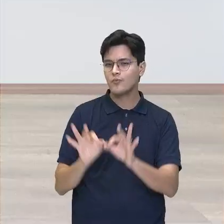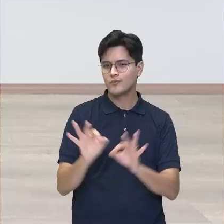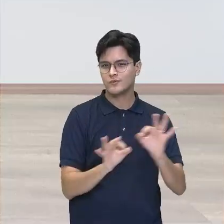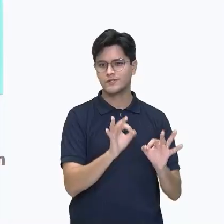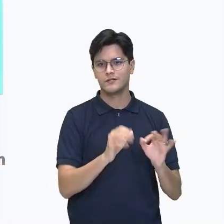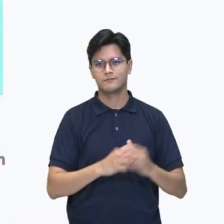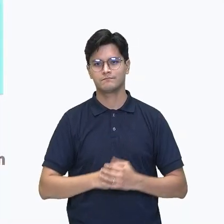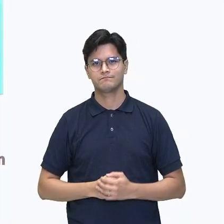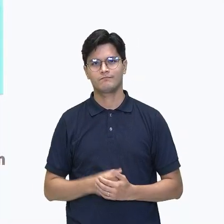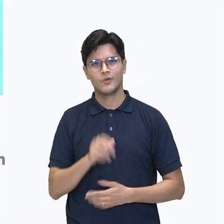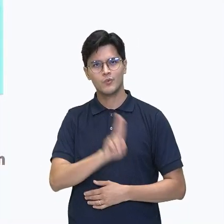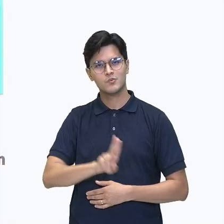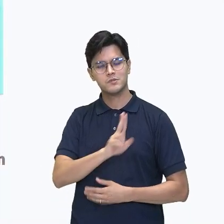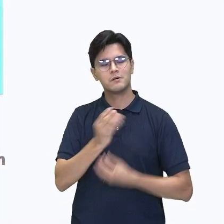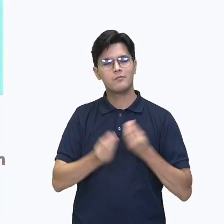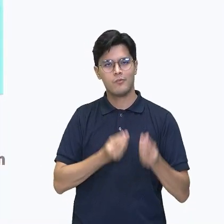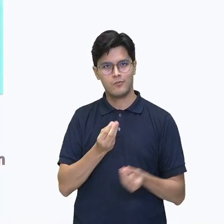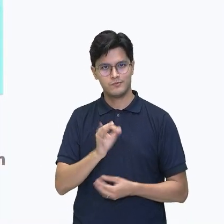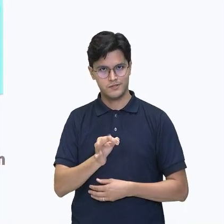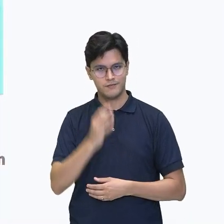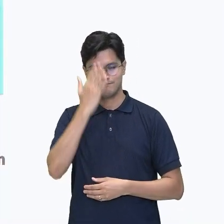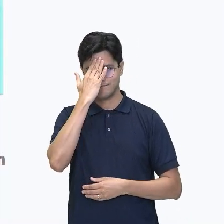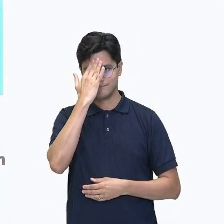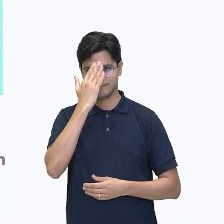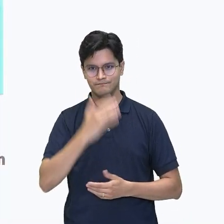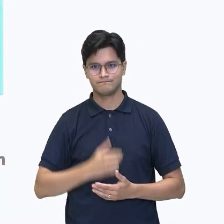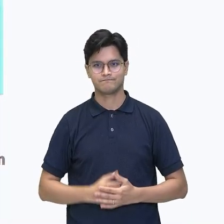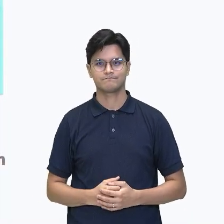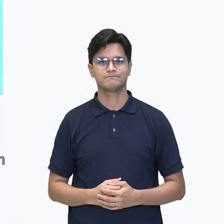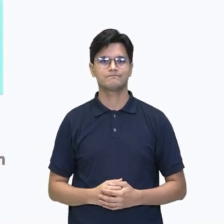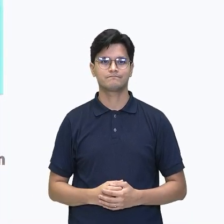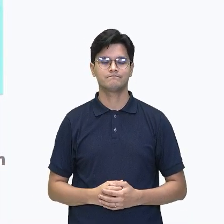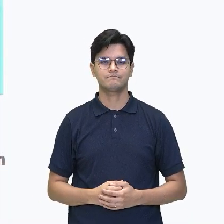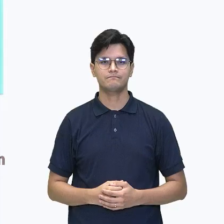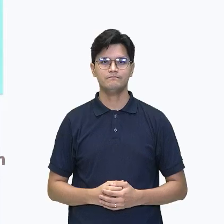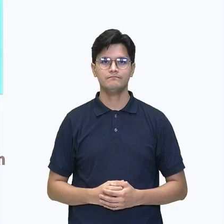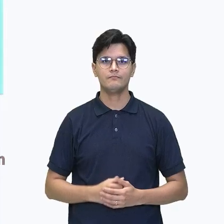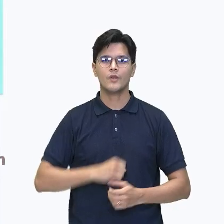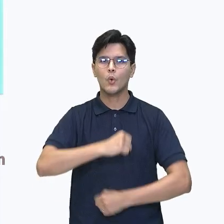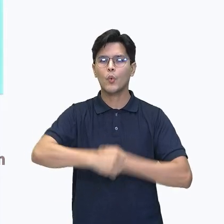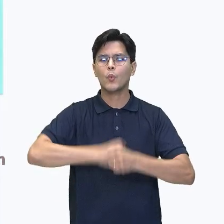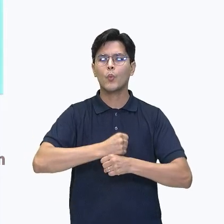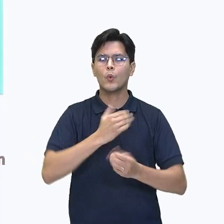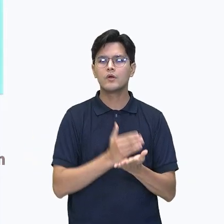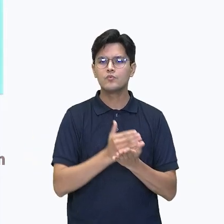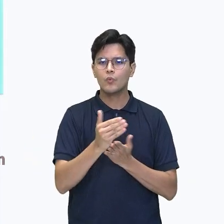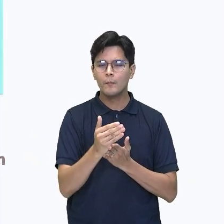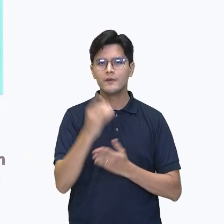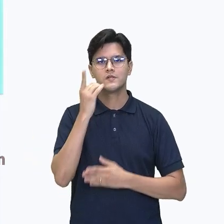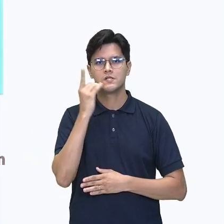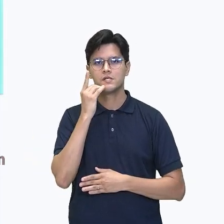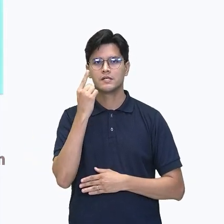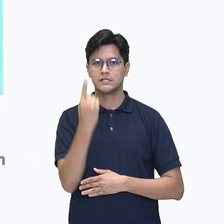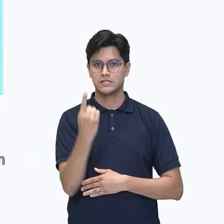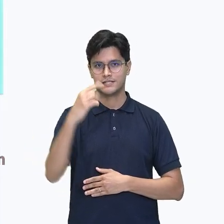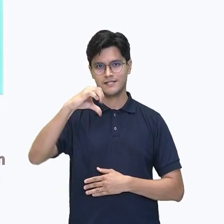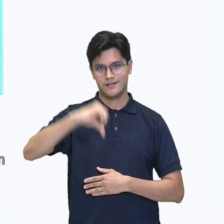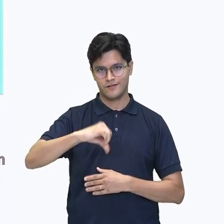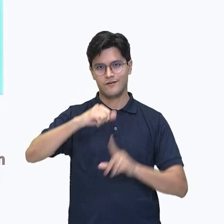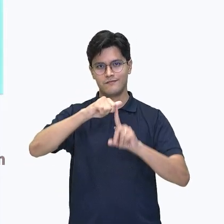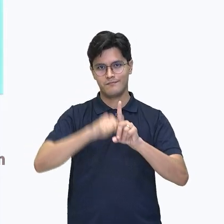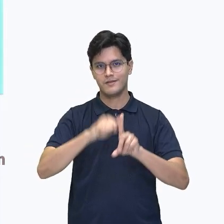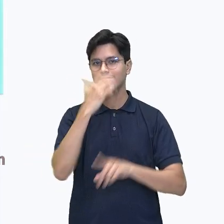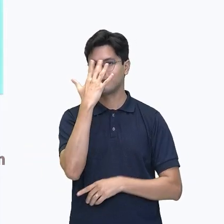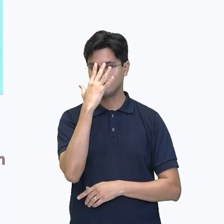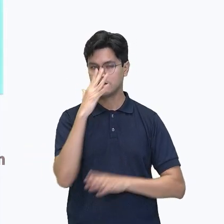início da aula, professora Ellen, quando começa? Tá, o início do período modular começa dia 19/2, tá bom? Então estejam atentos aí a